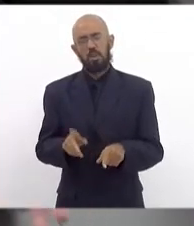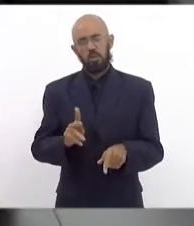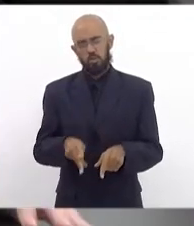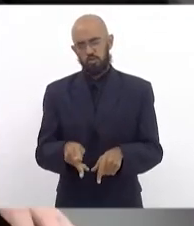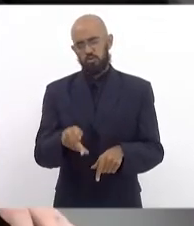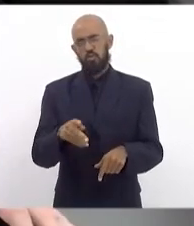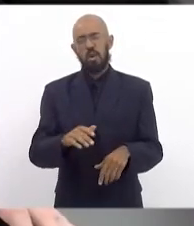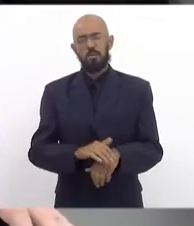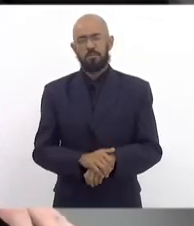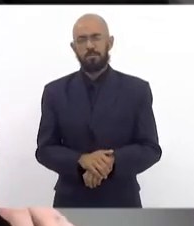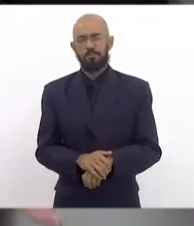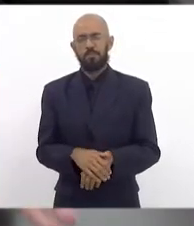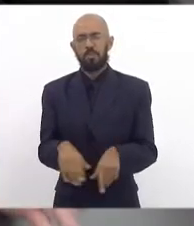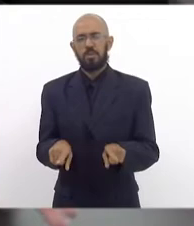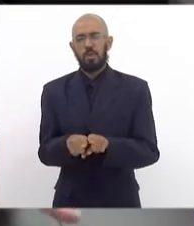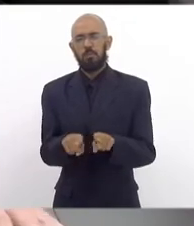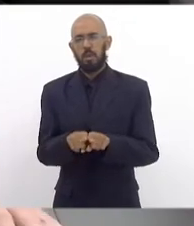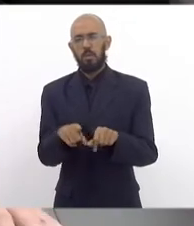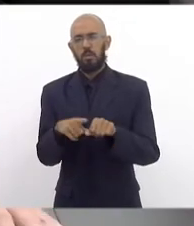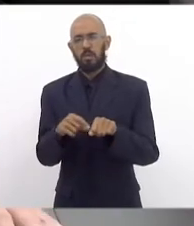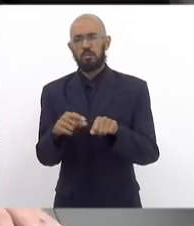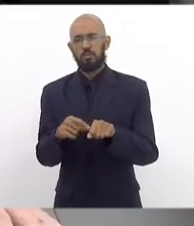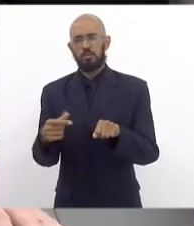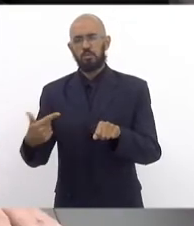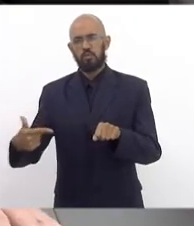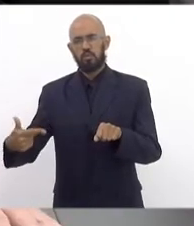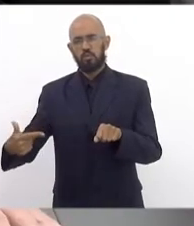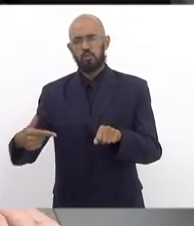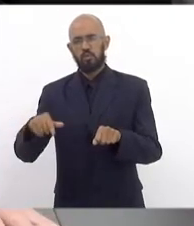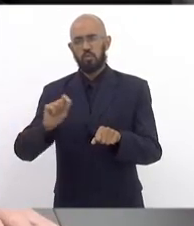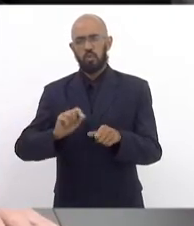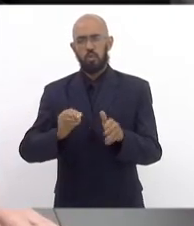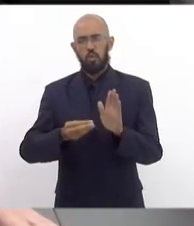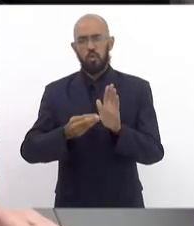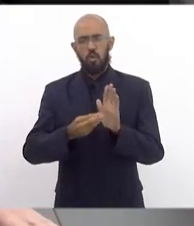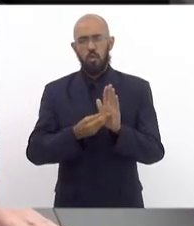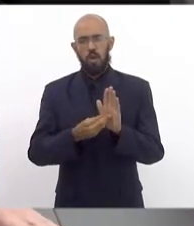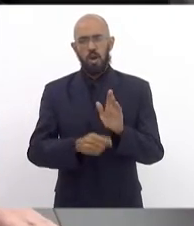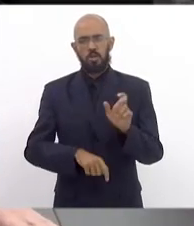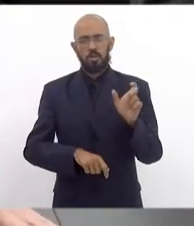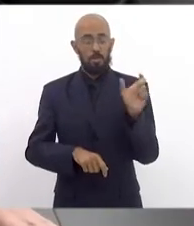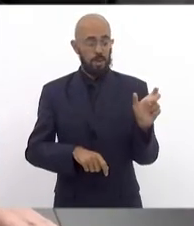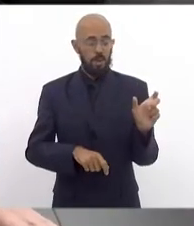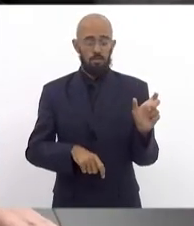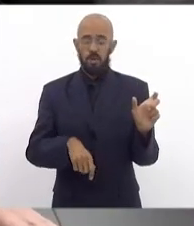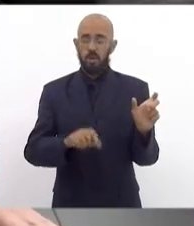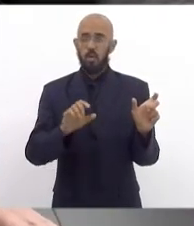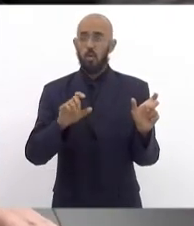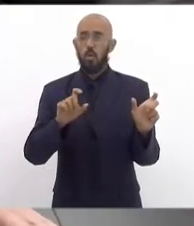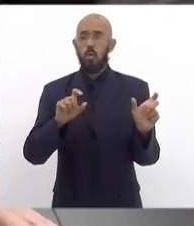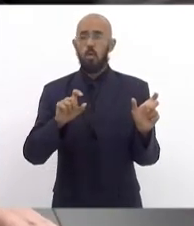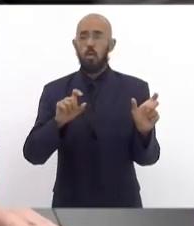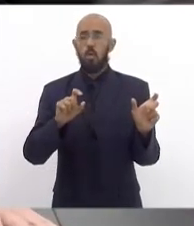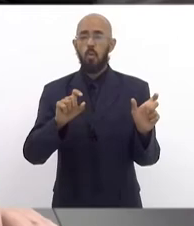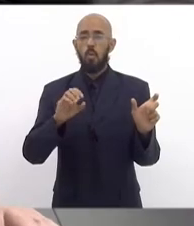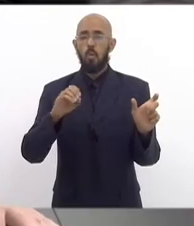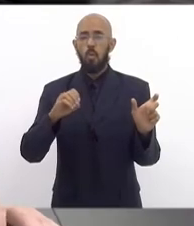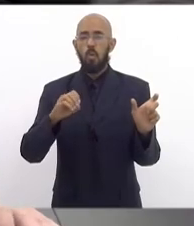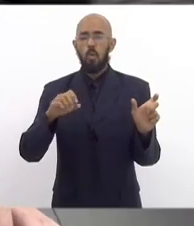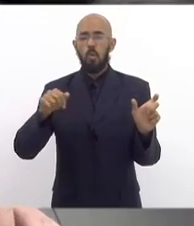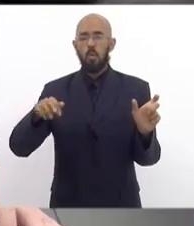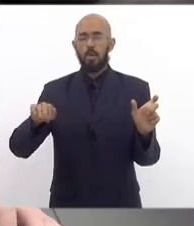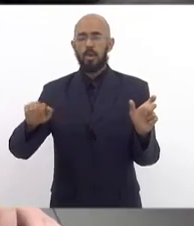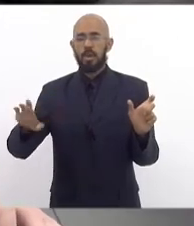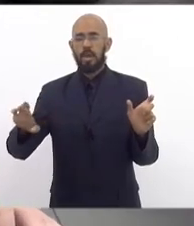esse ponto da mesma forma questão do artigo segundo a a retirada da expressão no que couber também considera importante partindo para